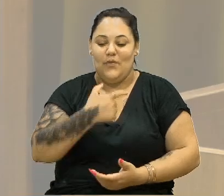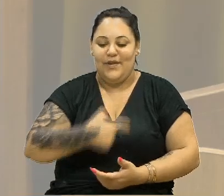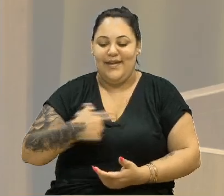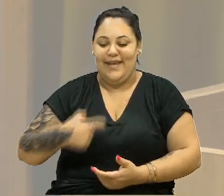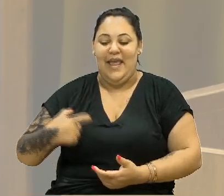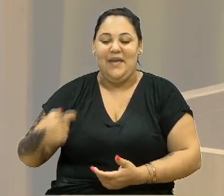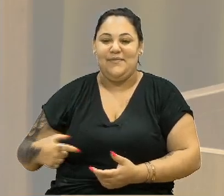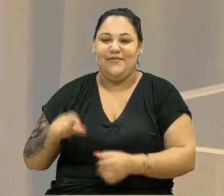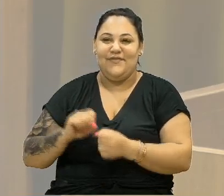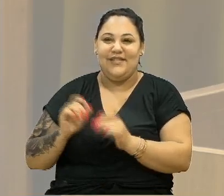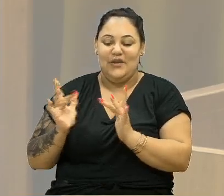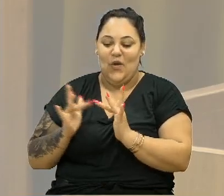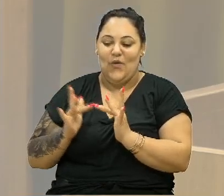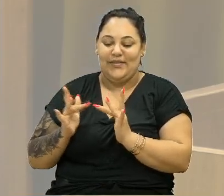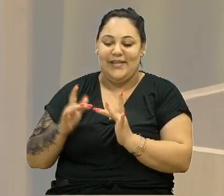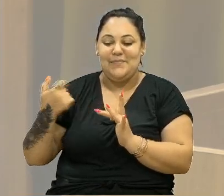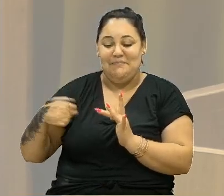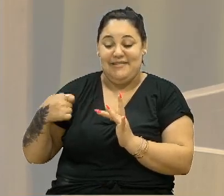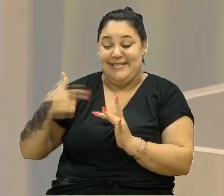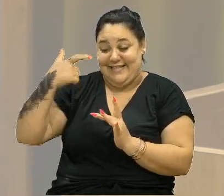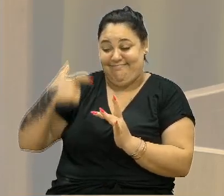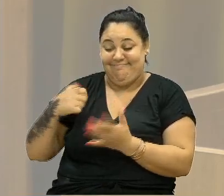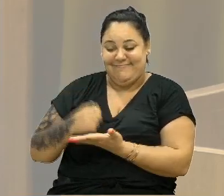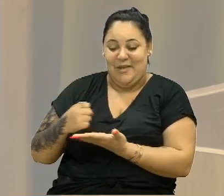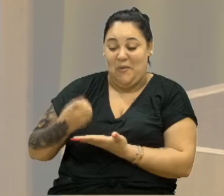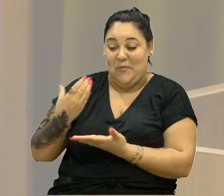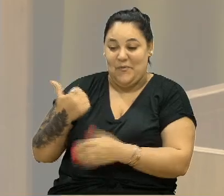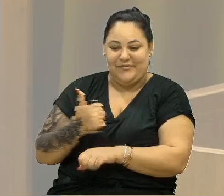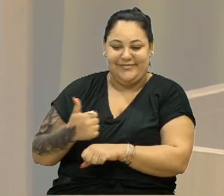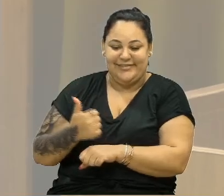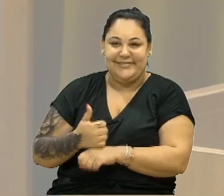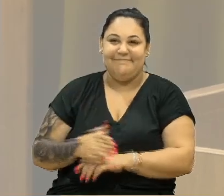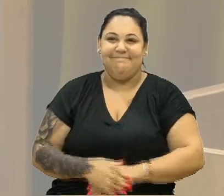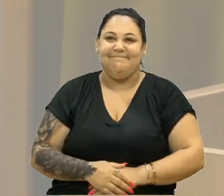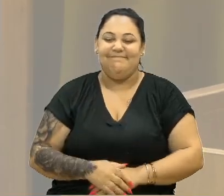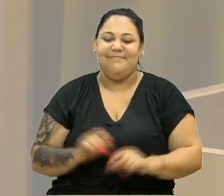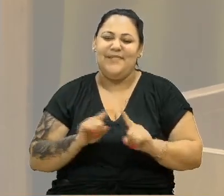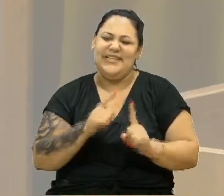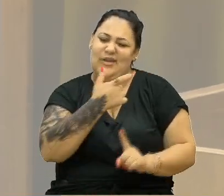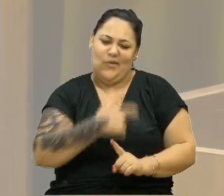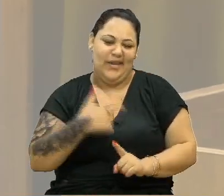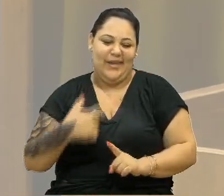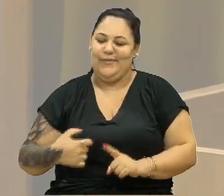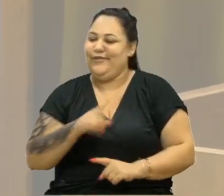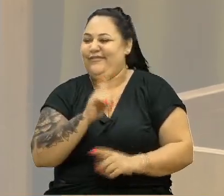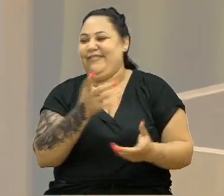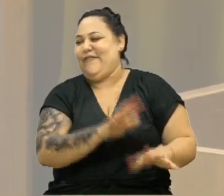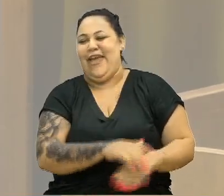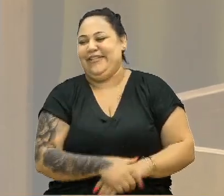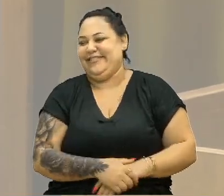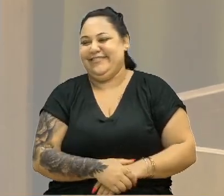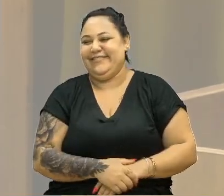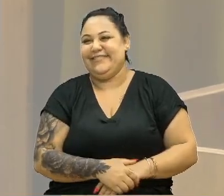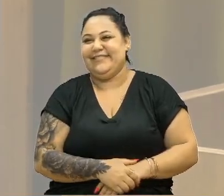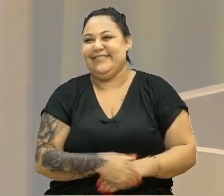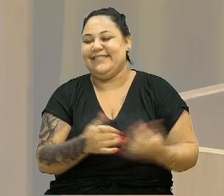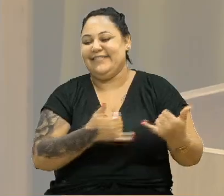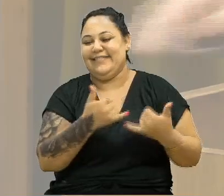para estar precisando de centroavante e matador lá, só que porque é o Grêmio eu não vou, né? Emerson, não